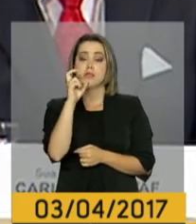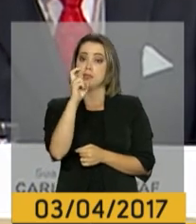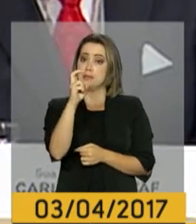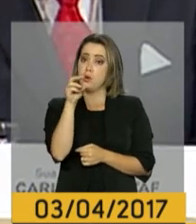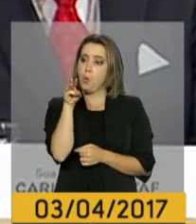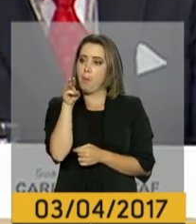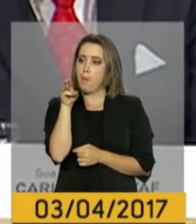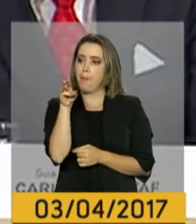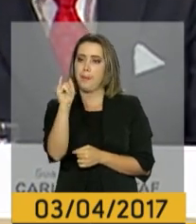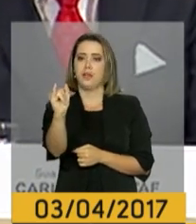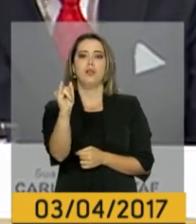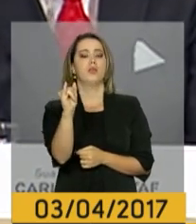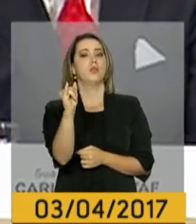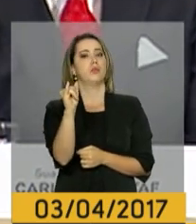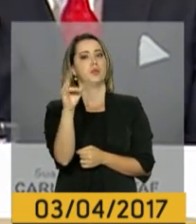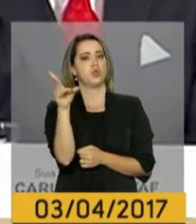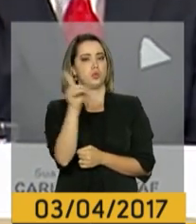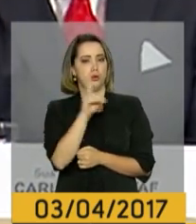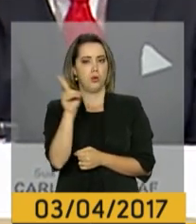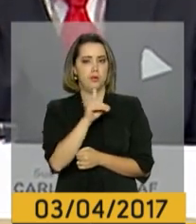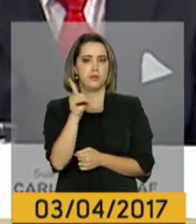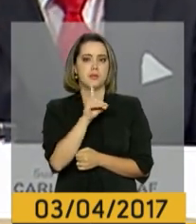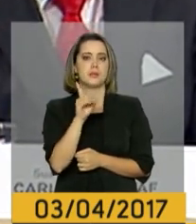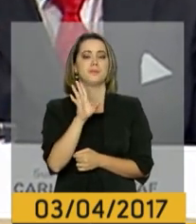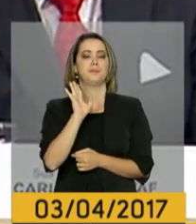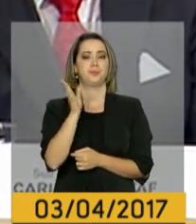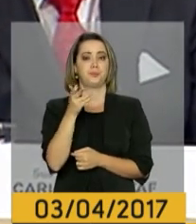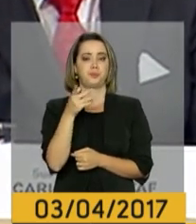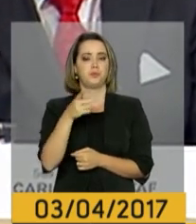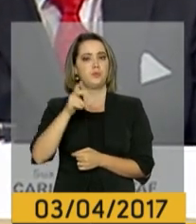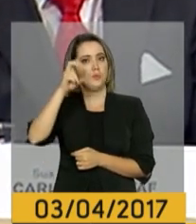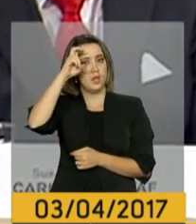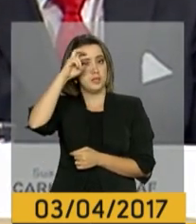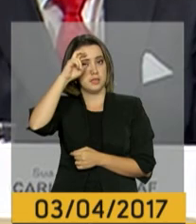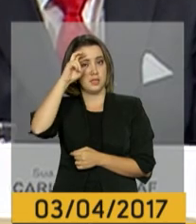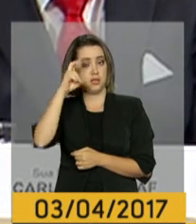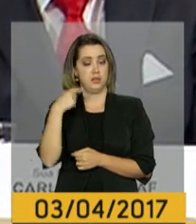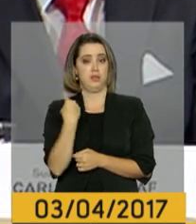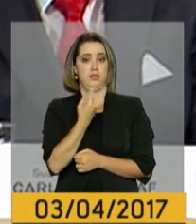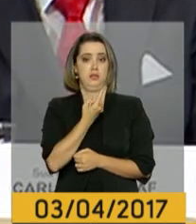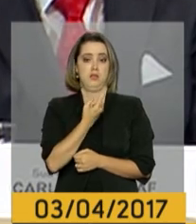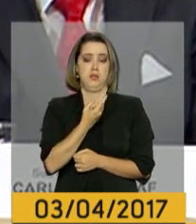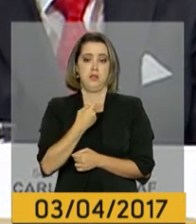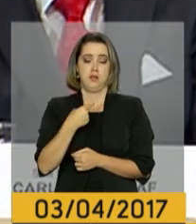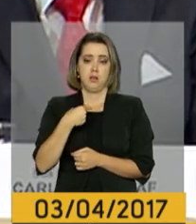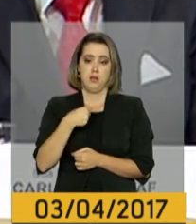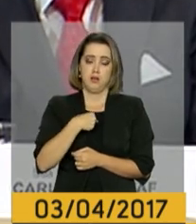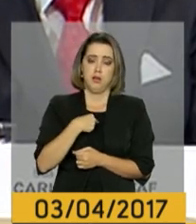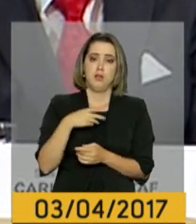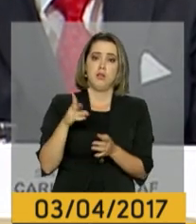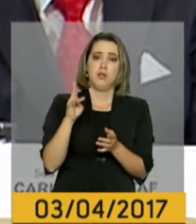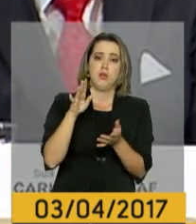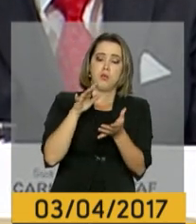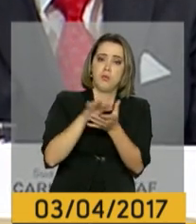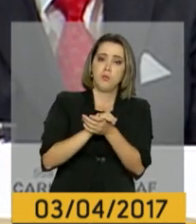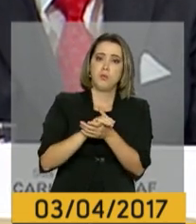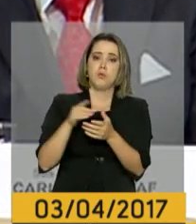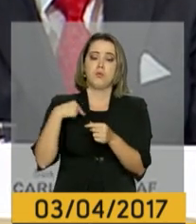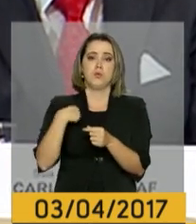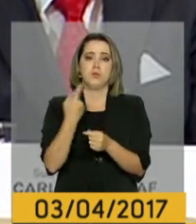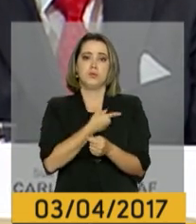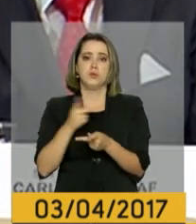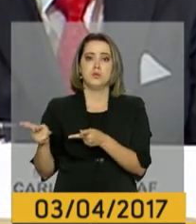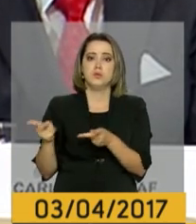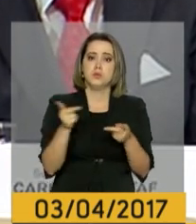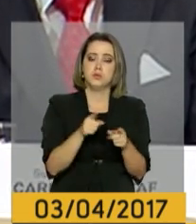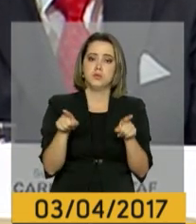quase 5 bilhões e meio de dólares. E na quinta, Marcelo e eu teremos o prazer de receber o casal real e